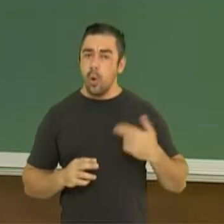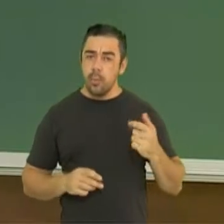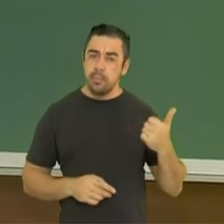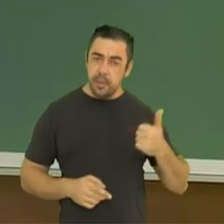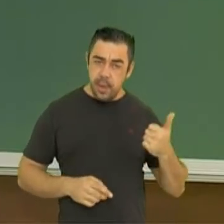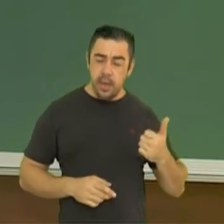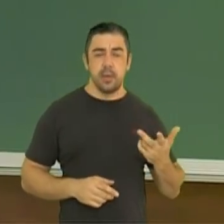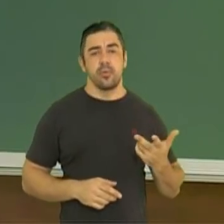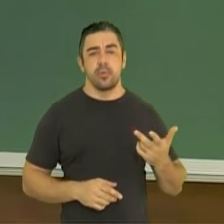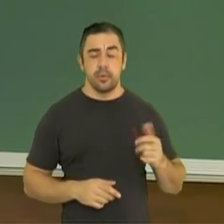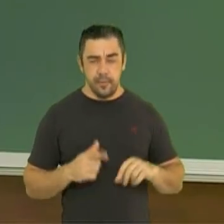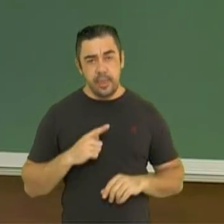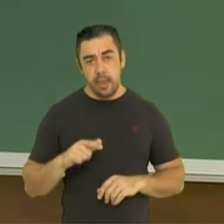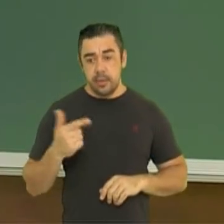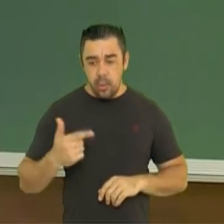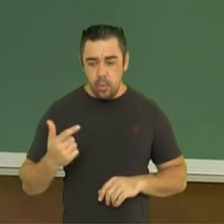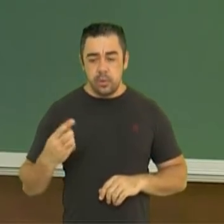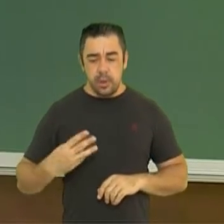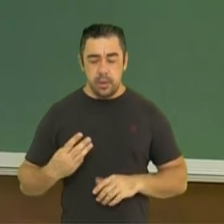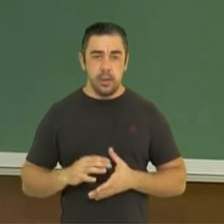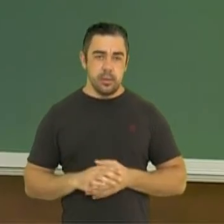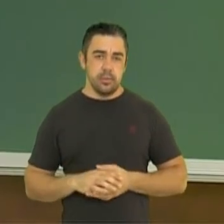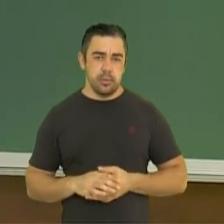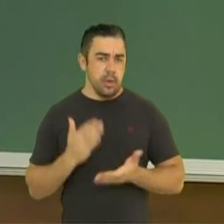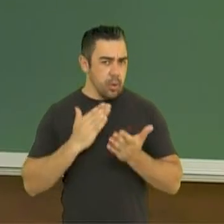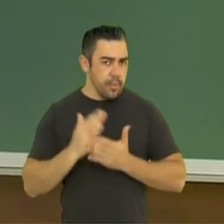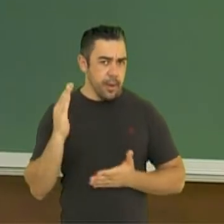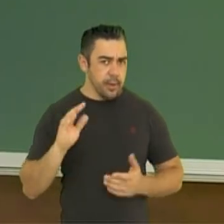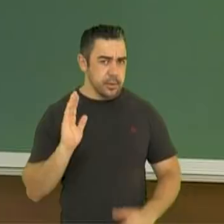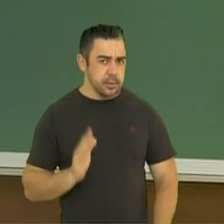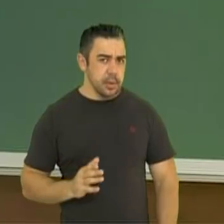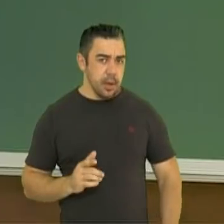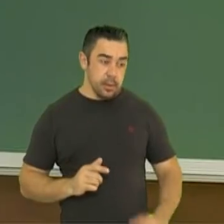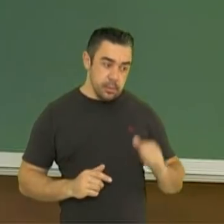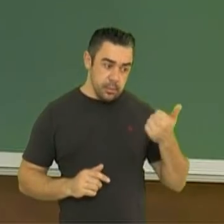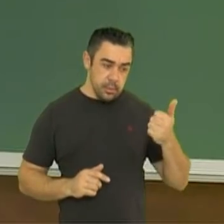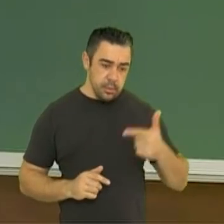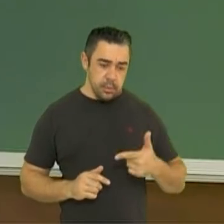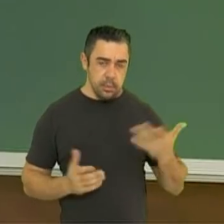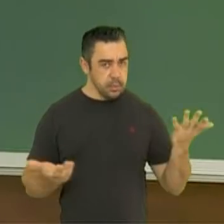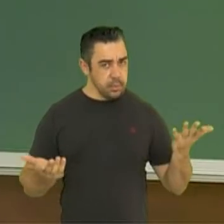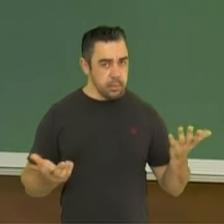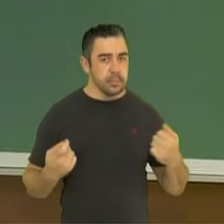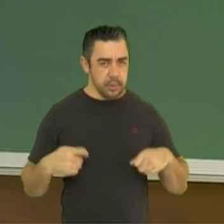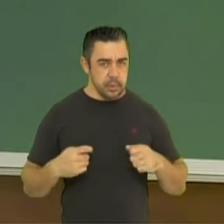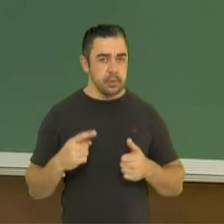em segundo lugar. Jamais comece assim sem ter sem ter o outro, tá?